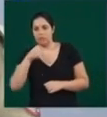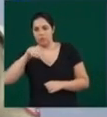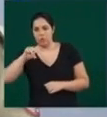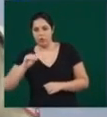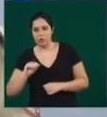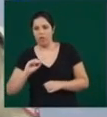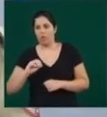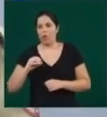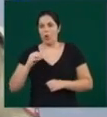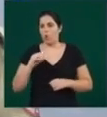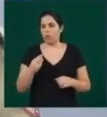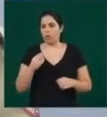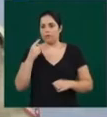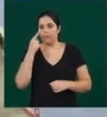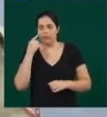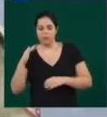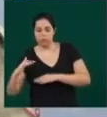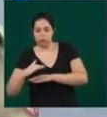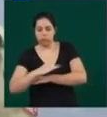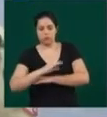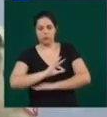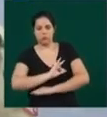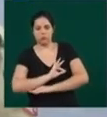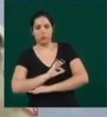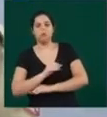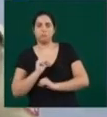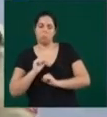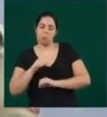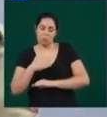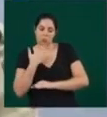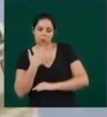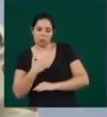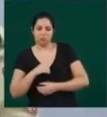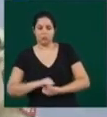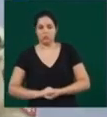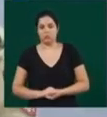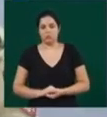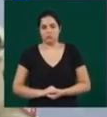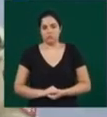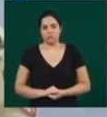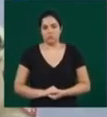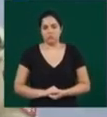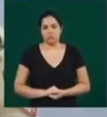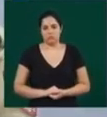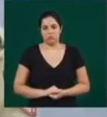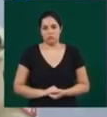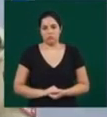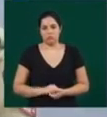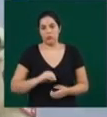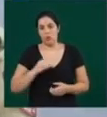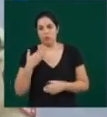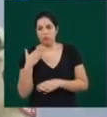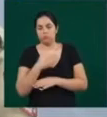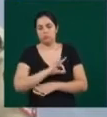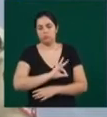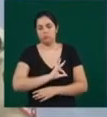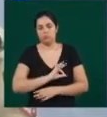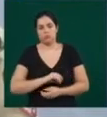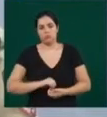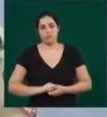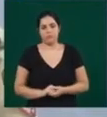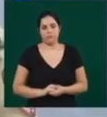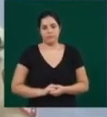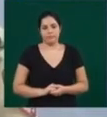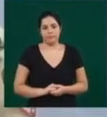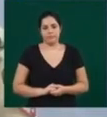esteja passando. Eu quero implantar, aí elas vão estar passando o endereço da companhia, ou contato direto da viatura que vai fazer essa visita. Ou eles pegam os